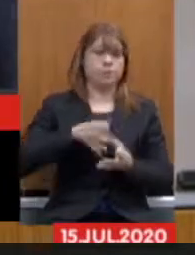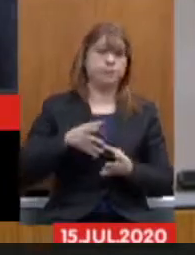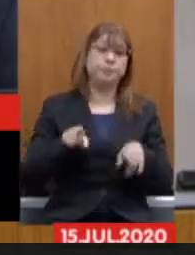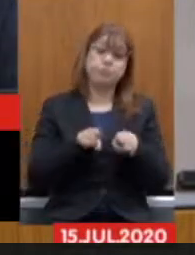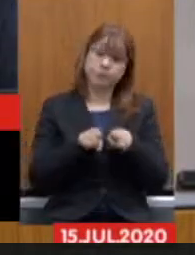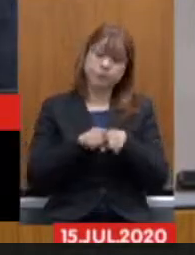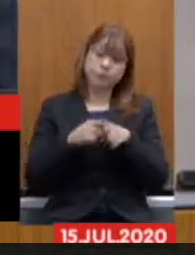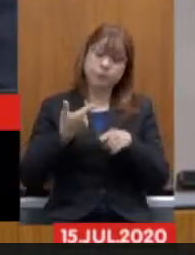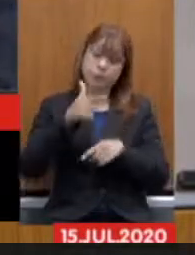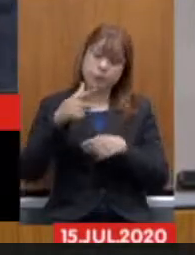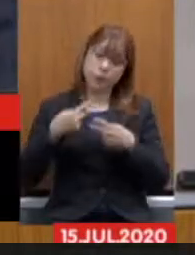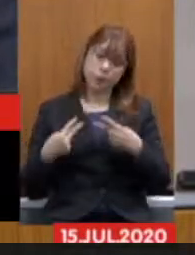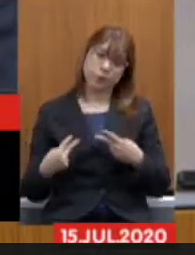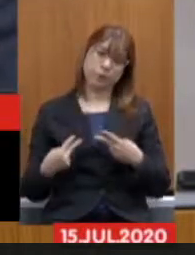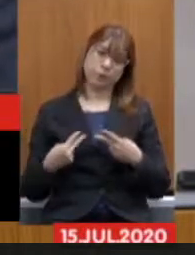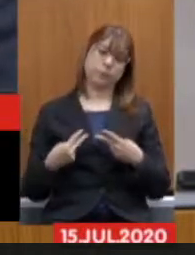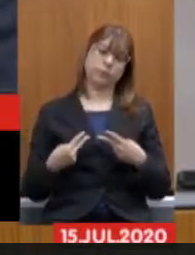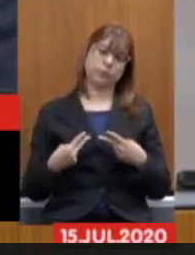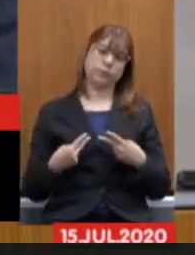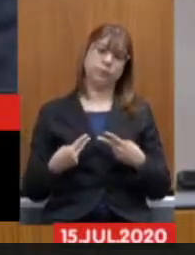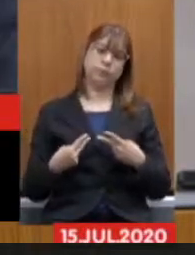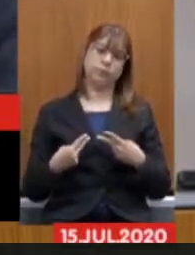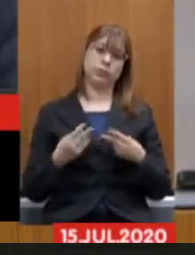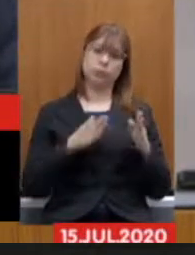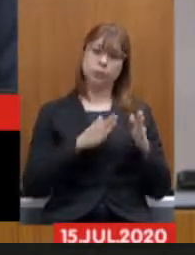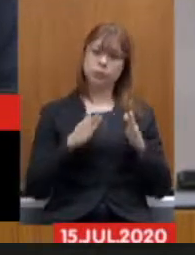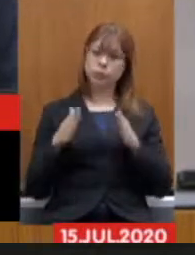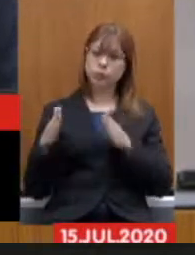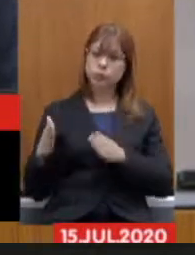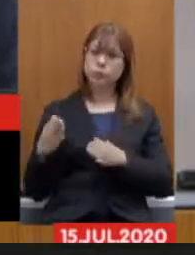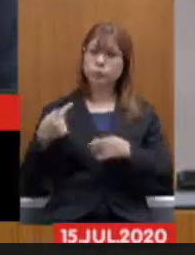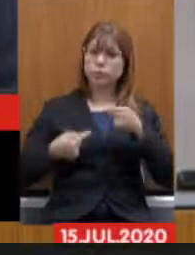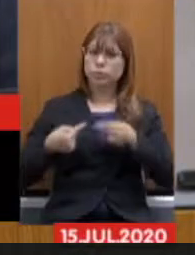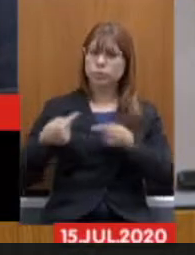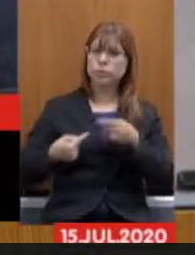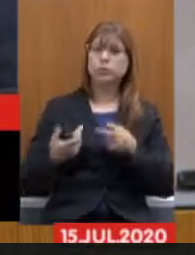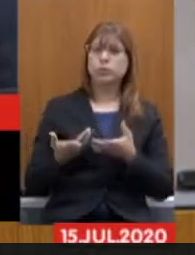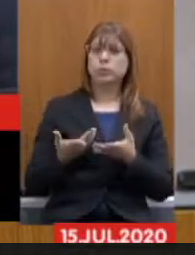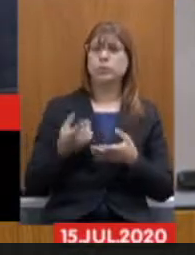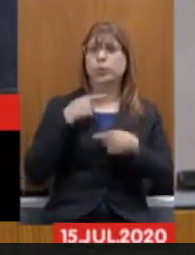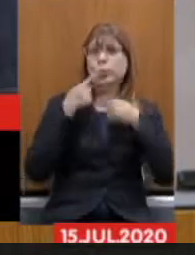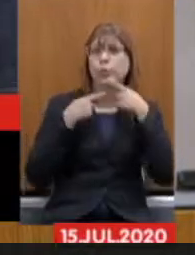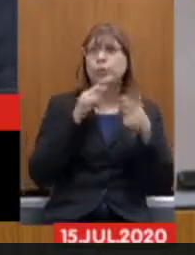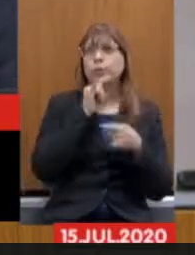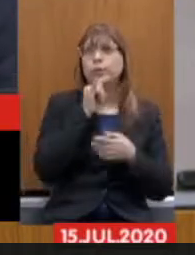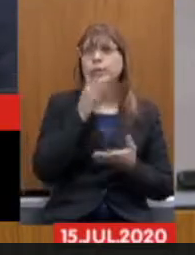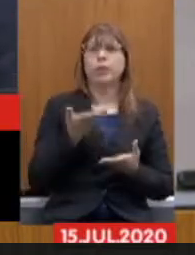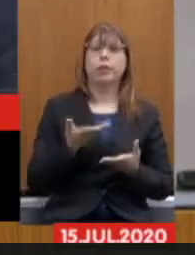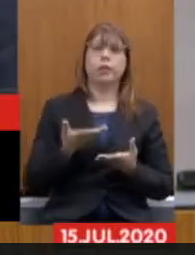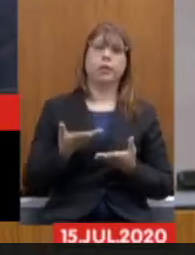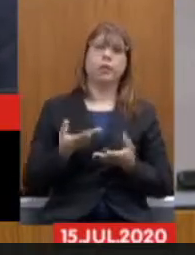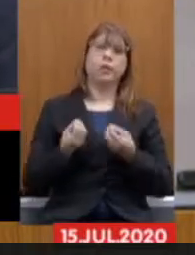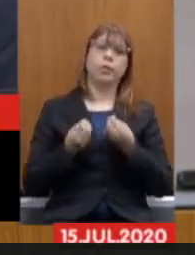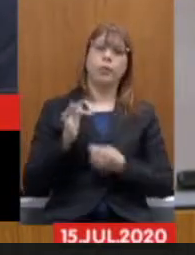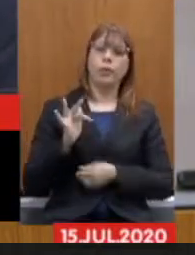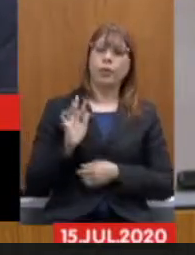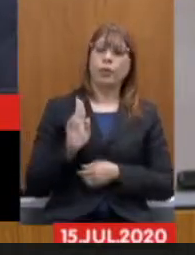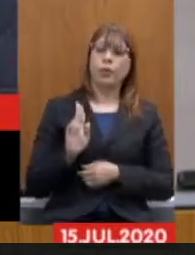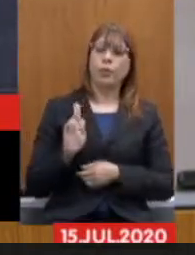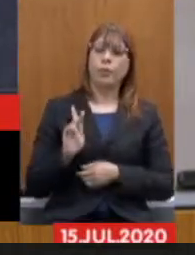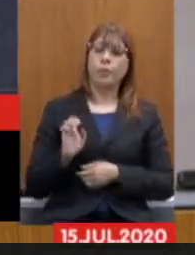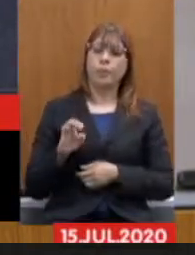outros aspectos que no decorrer do debate surgirão né quase tão do da extinção do funpemg